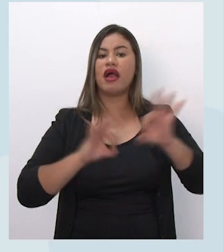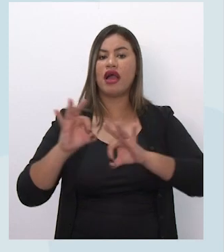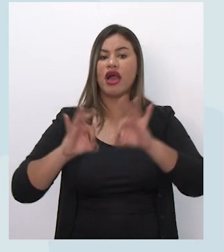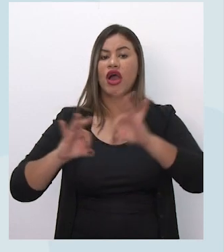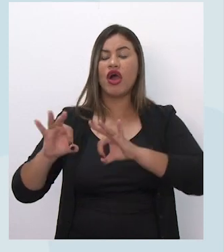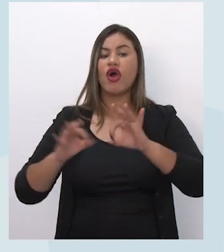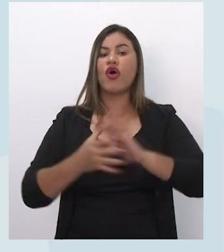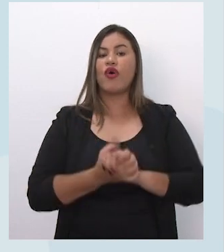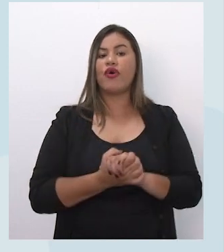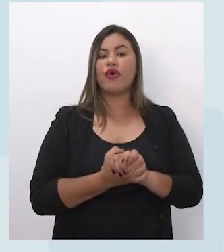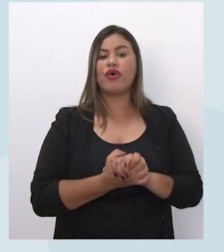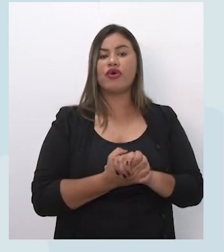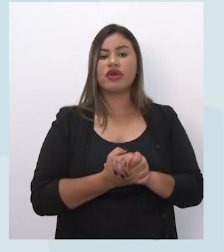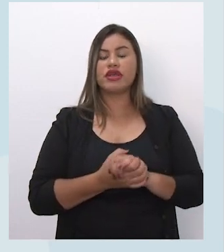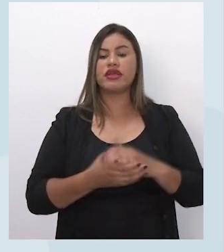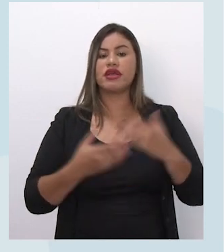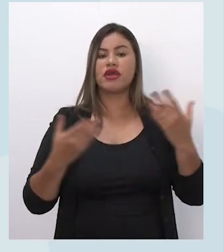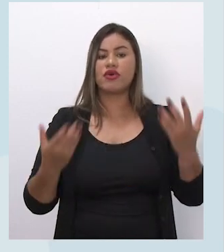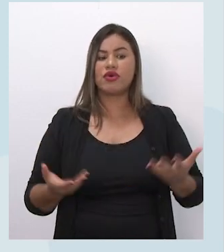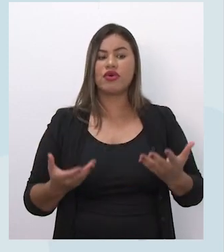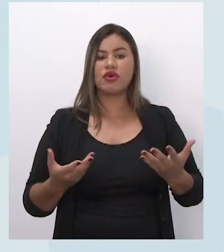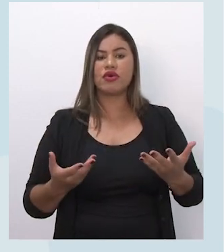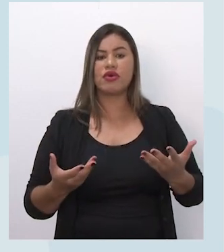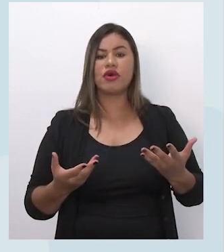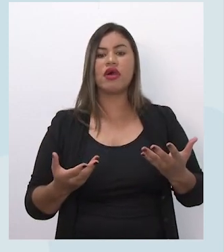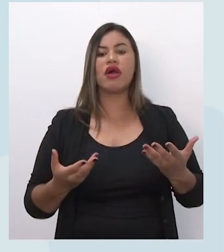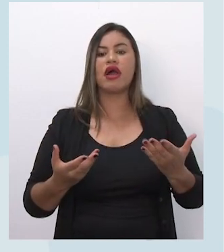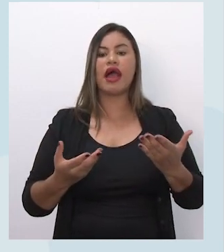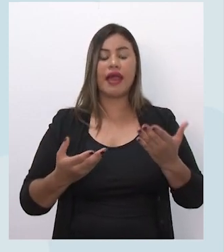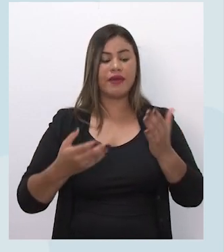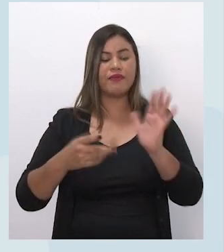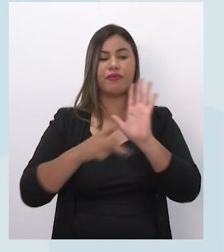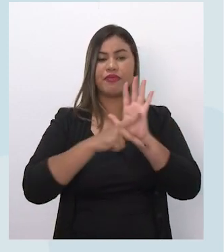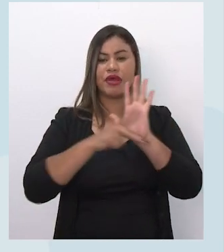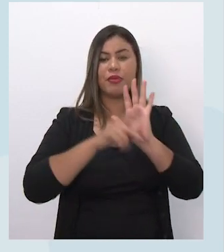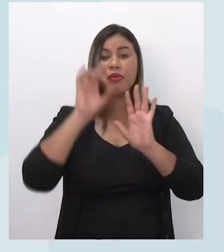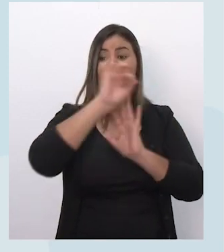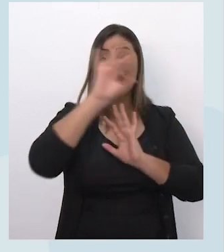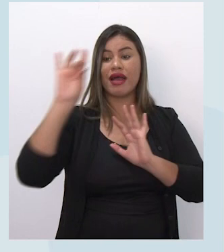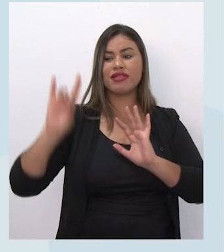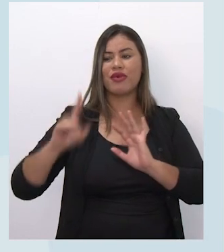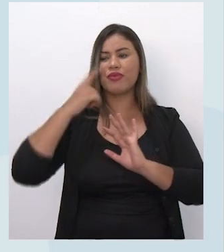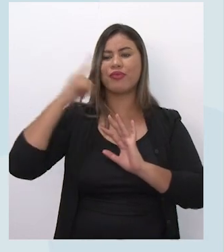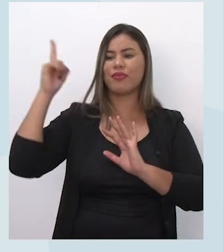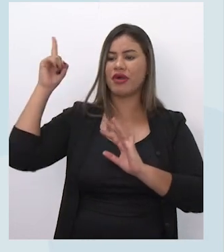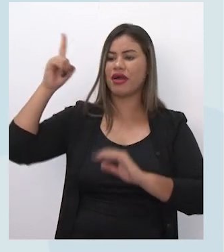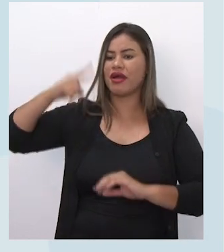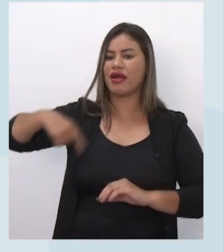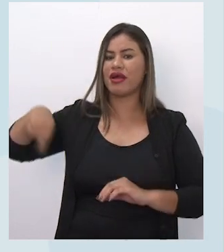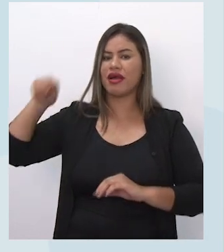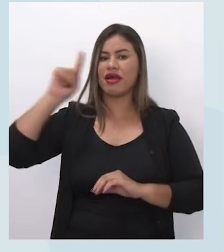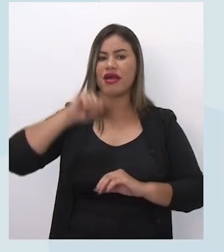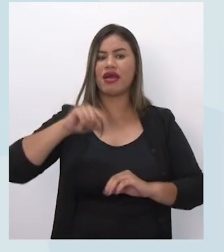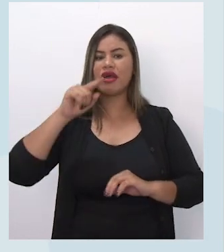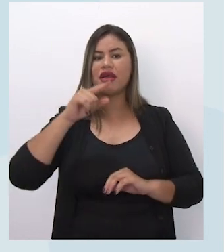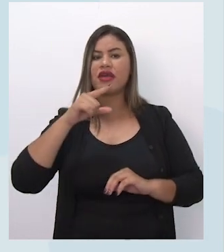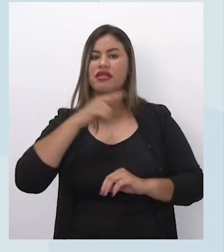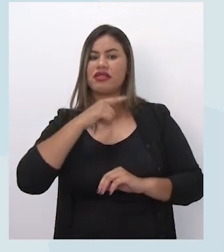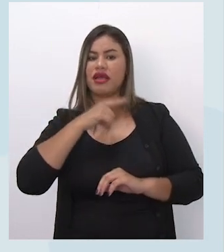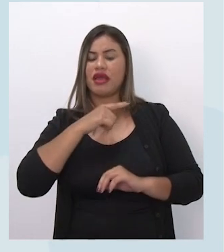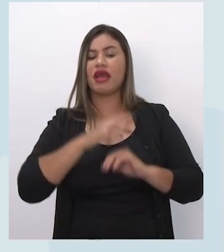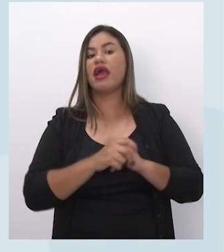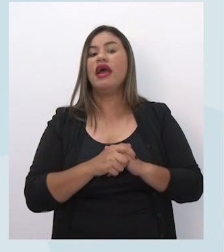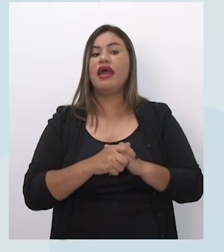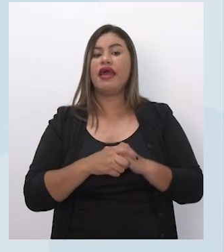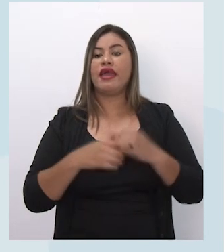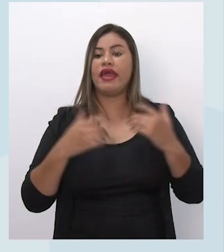e localização. A gente vai ver cada um desses princípios agora resumidamente, tá? Então, no próximo